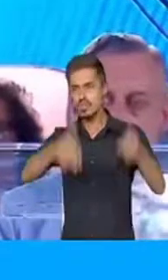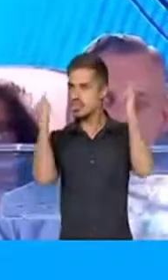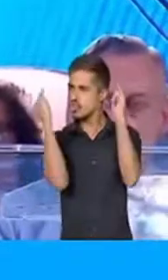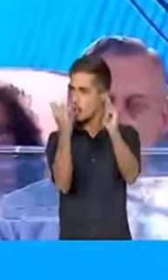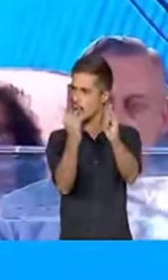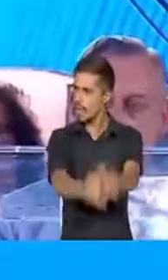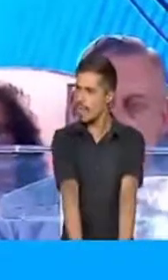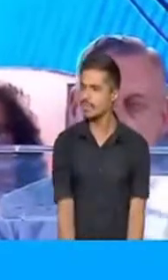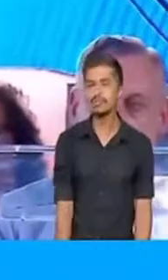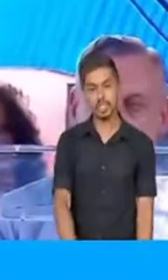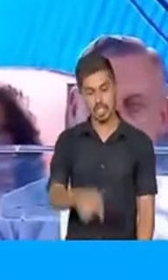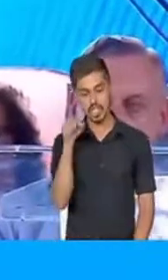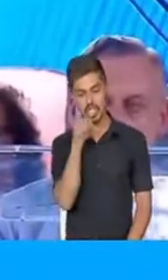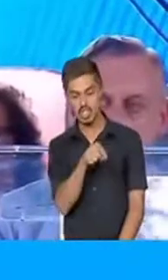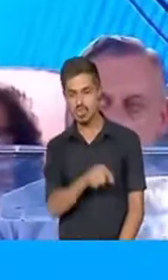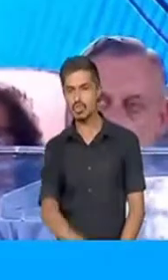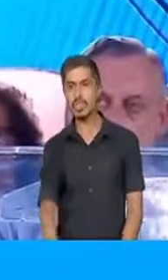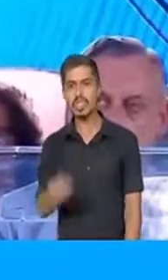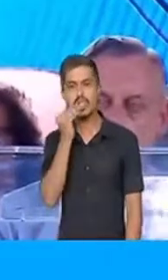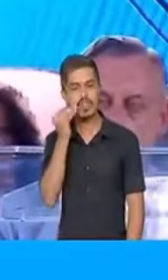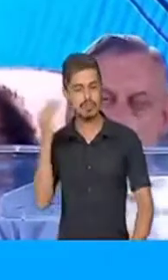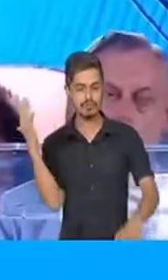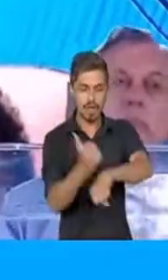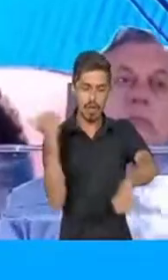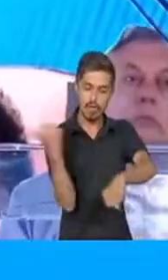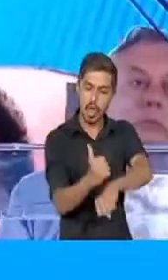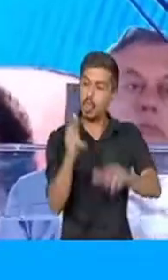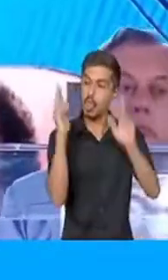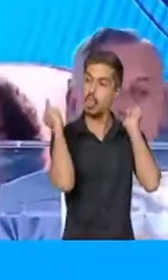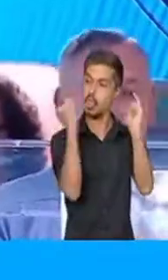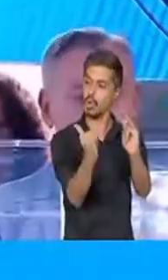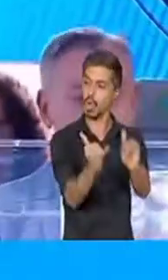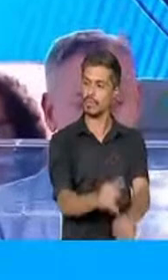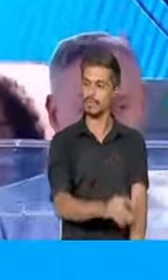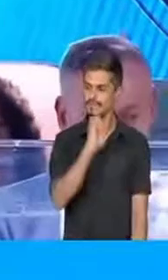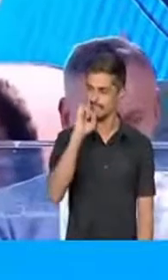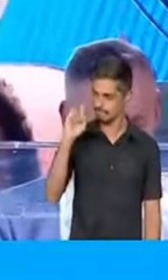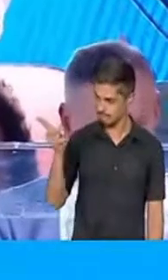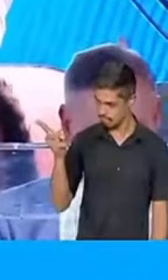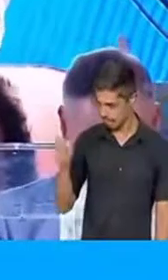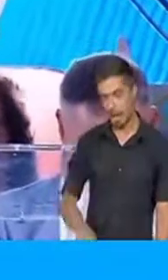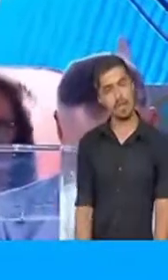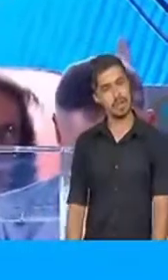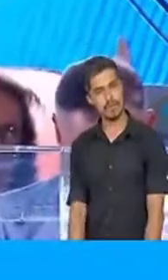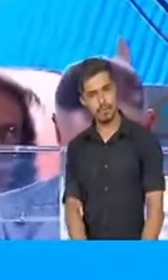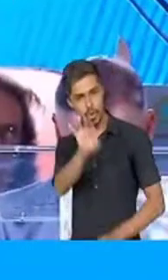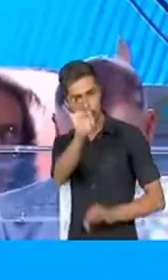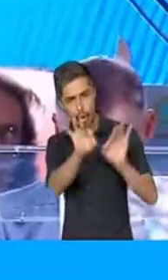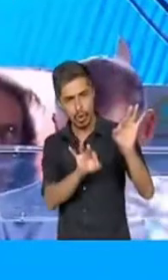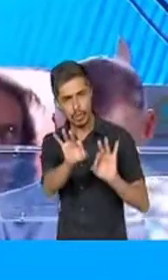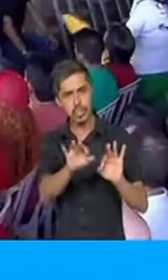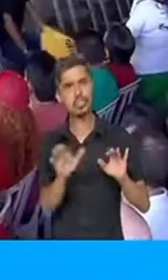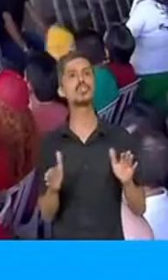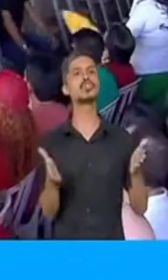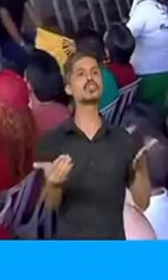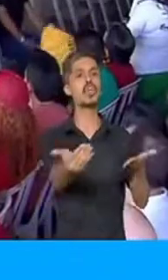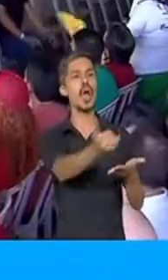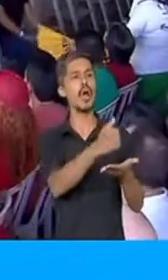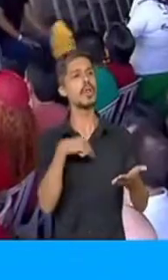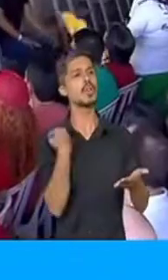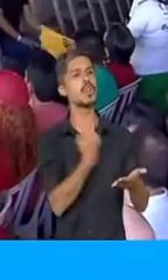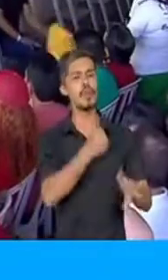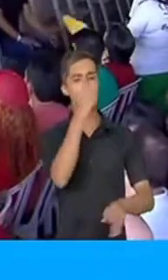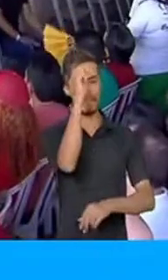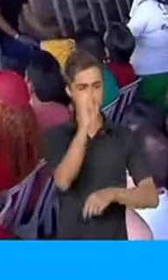mais triunfará. Foi o senhor, presidente Lula, que nos conclamou a reunir os brasileiros,